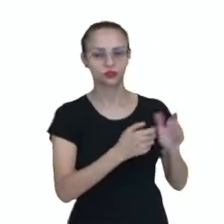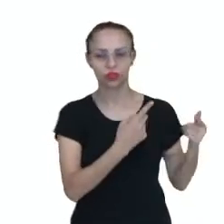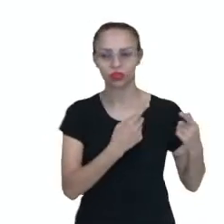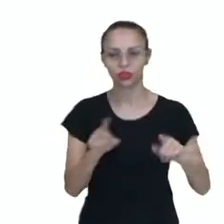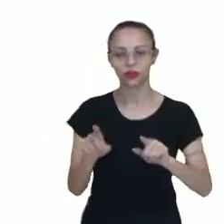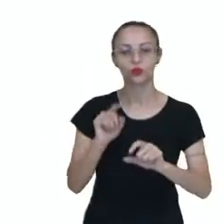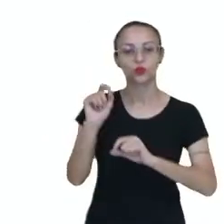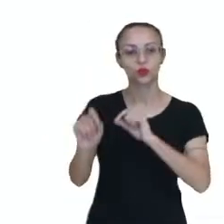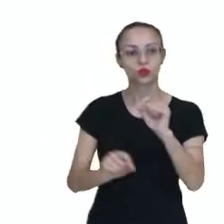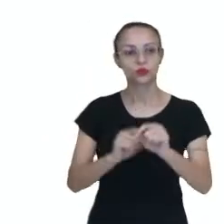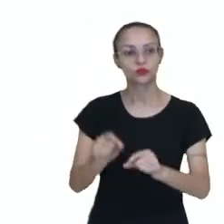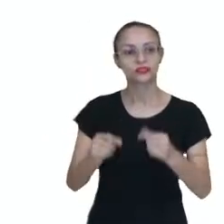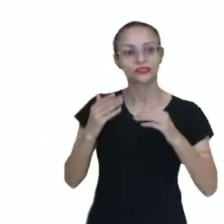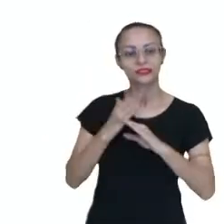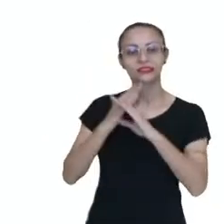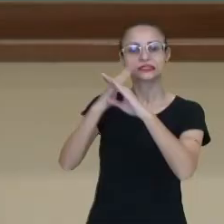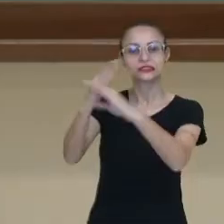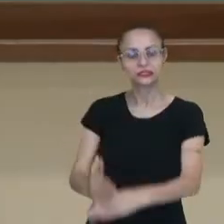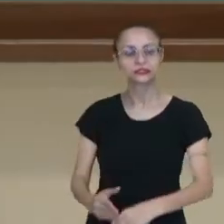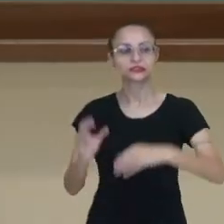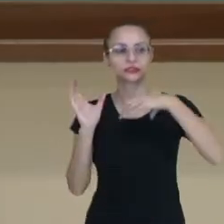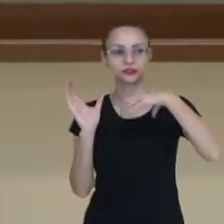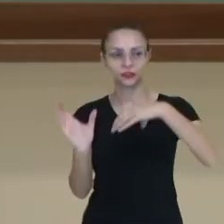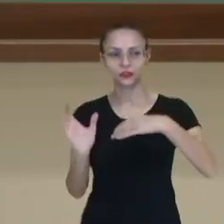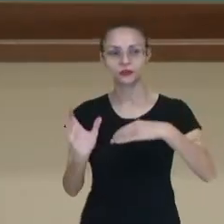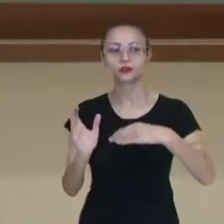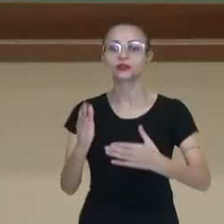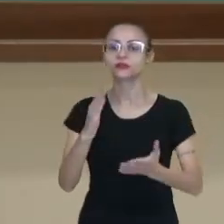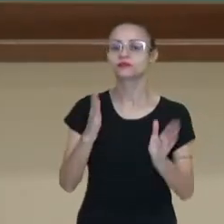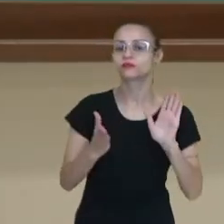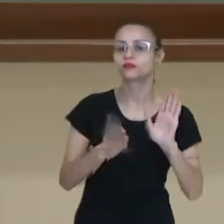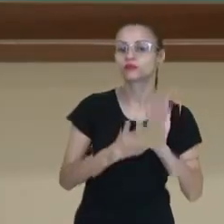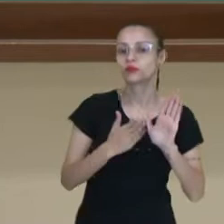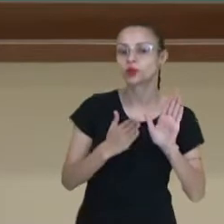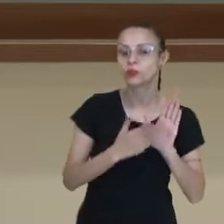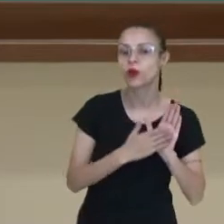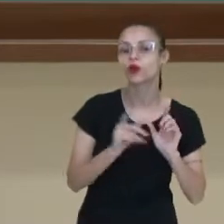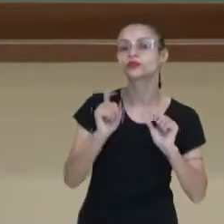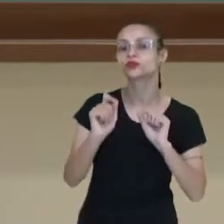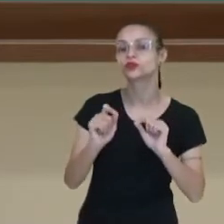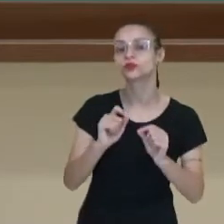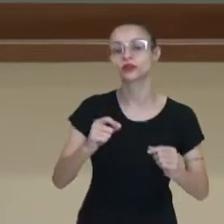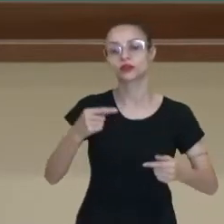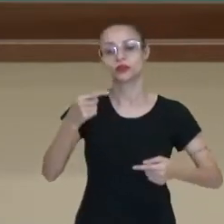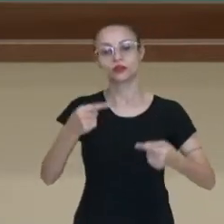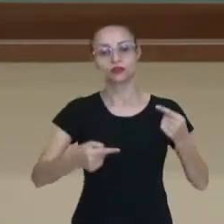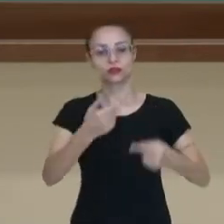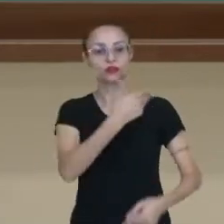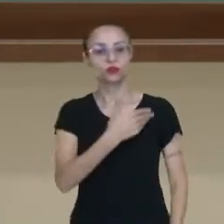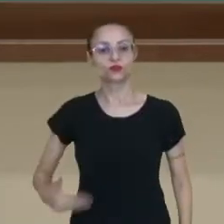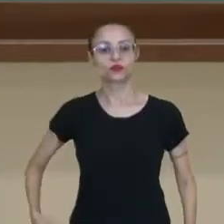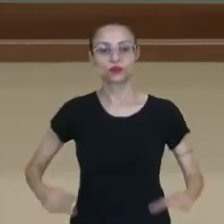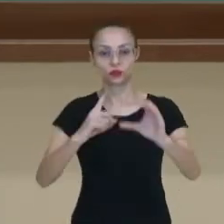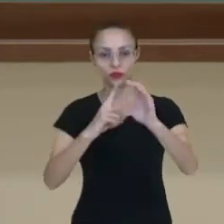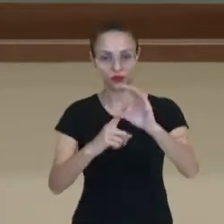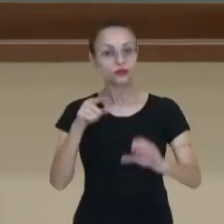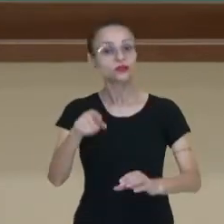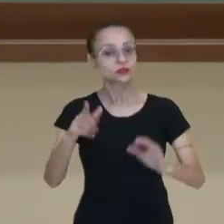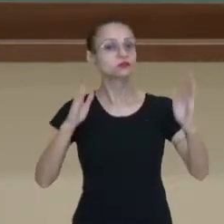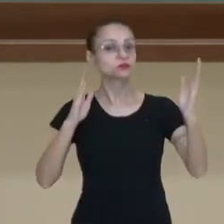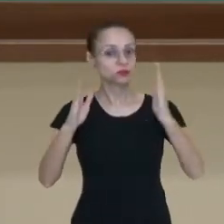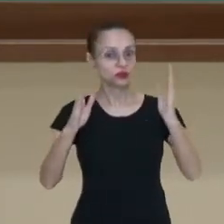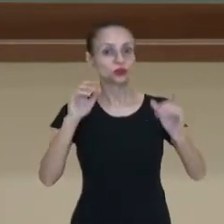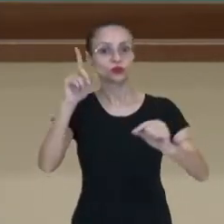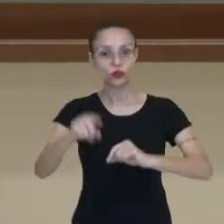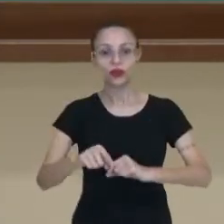uma antecâmara, um início de uma proposta de governo comunista. Sempre lembrando muito que nesse período aí nós estávamos